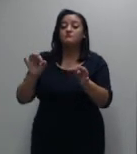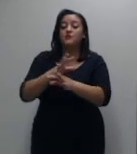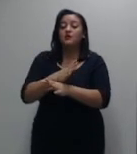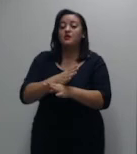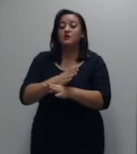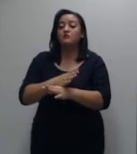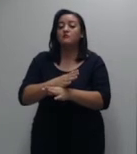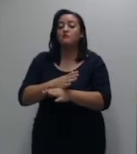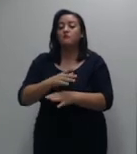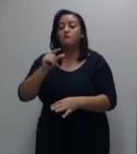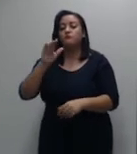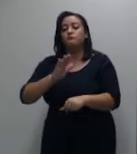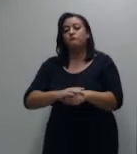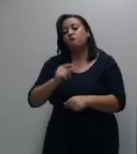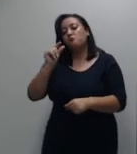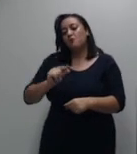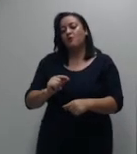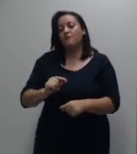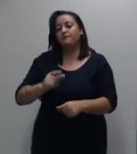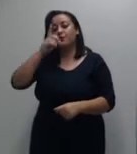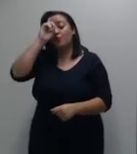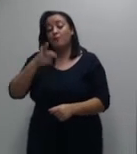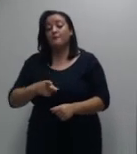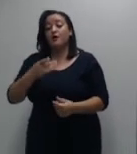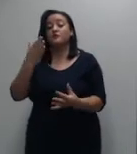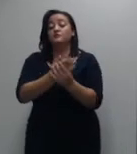o comando embargado